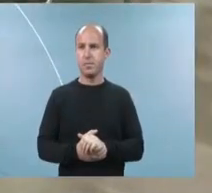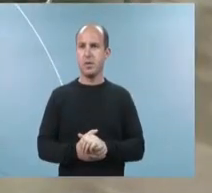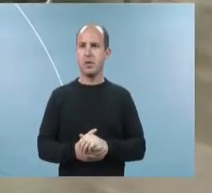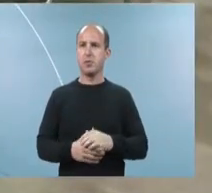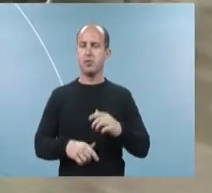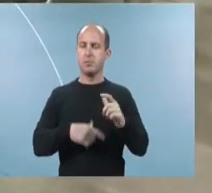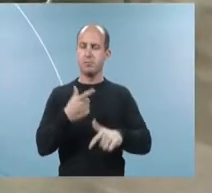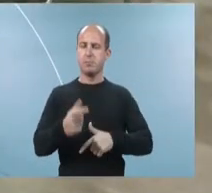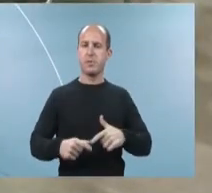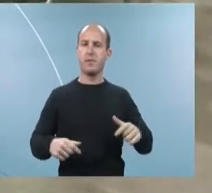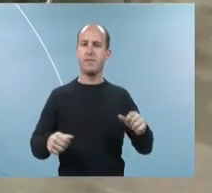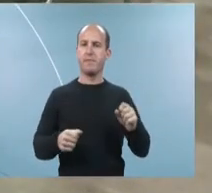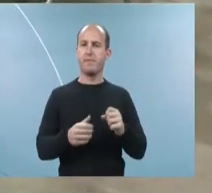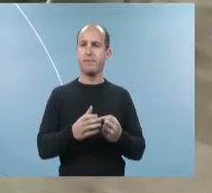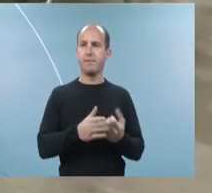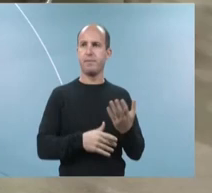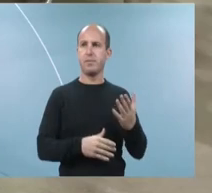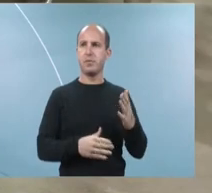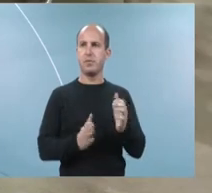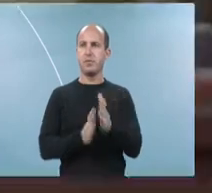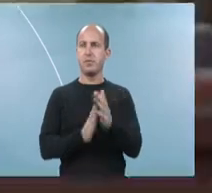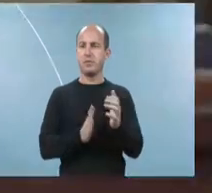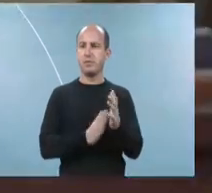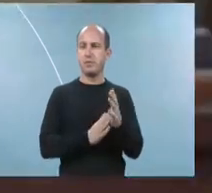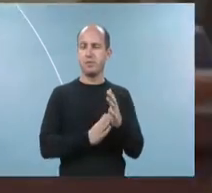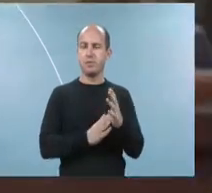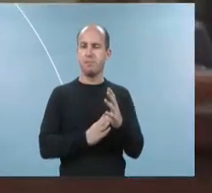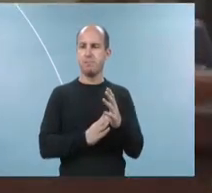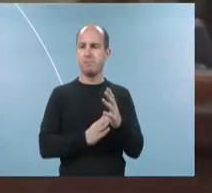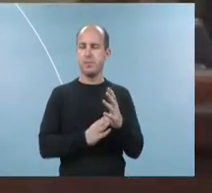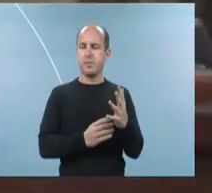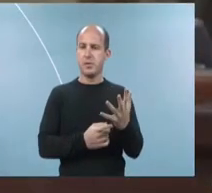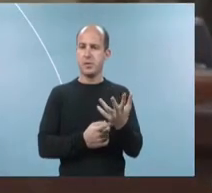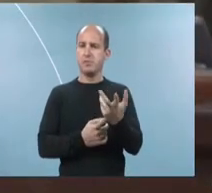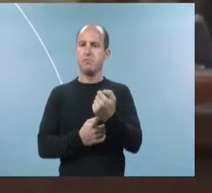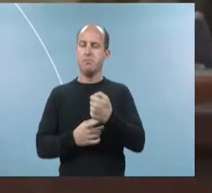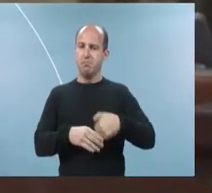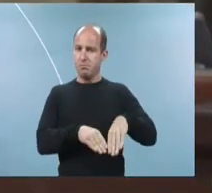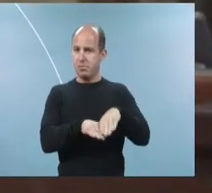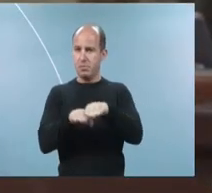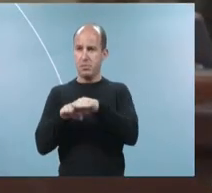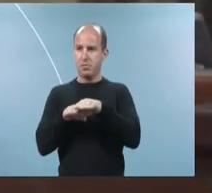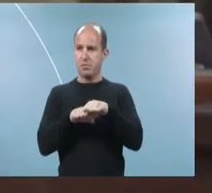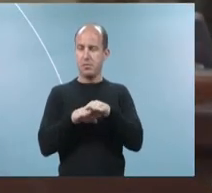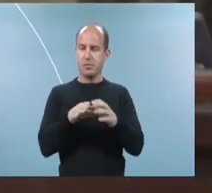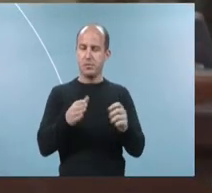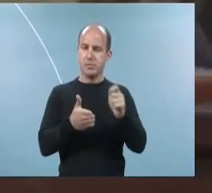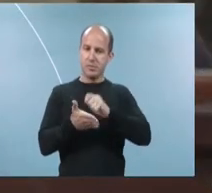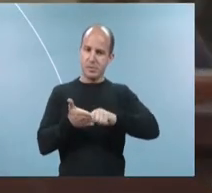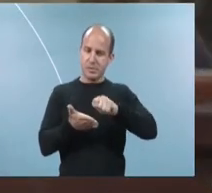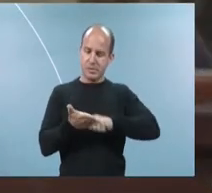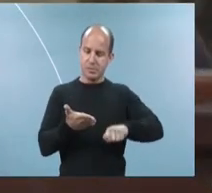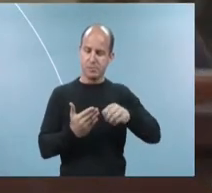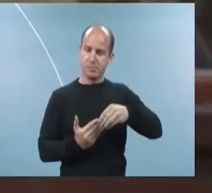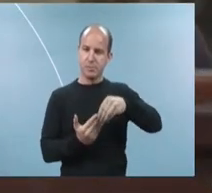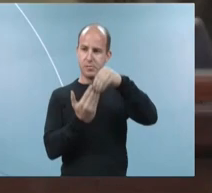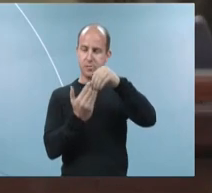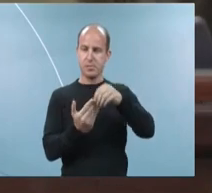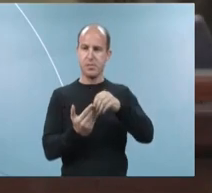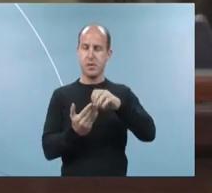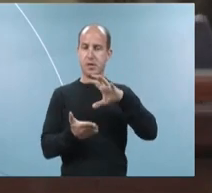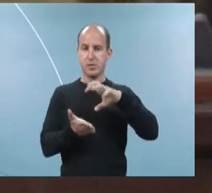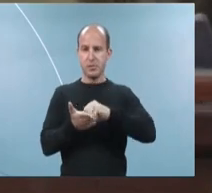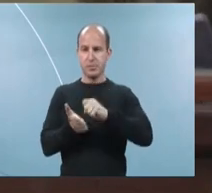cumprida, pois, louvando a vossa arte, sigo na mesma medida. Escrevi esse cordel, registrando no